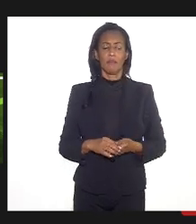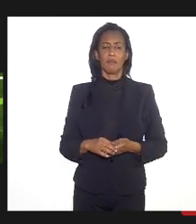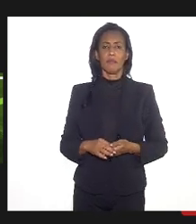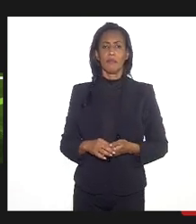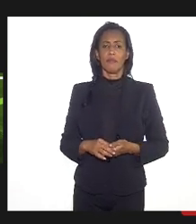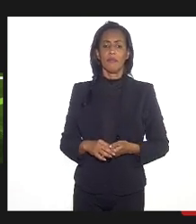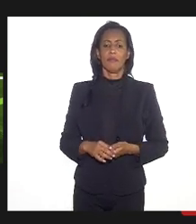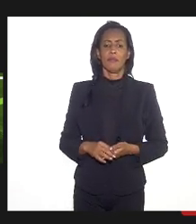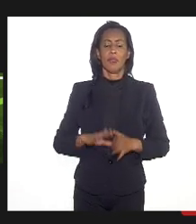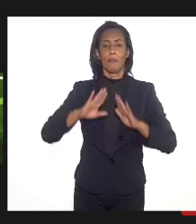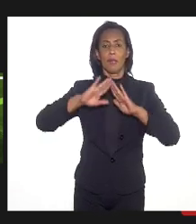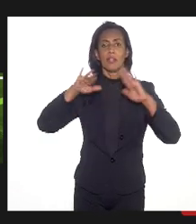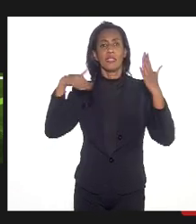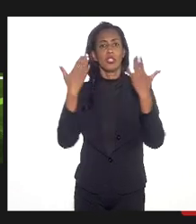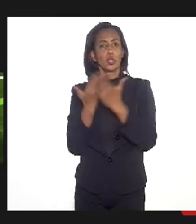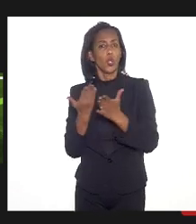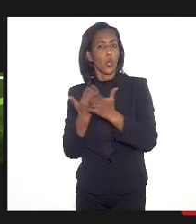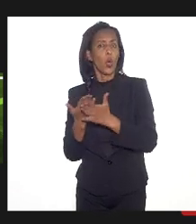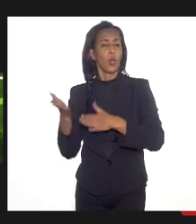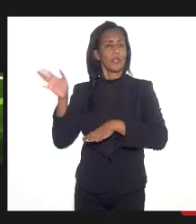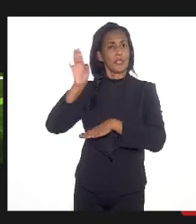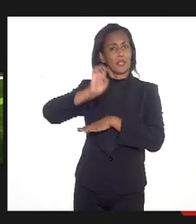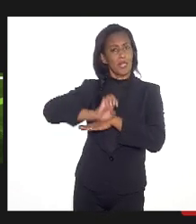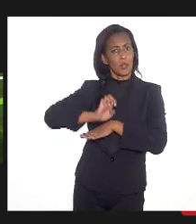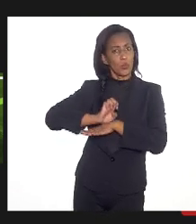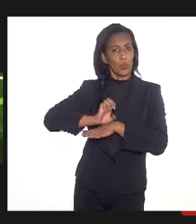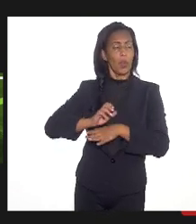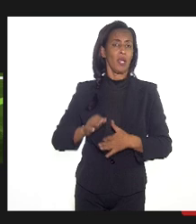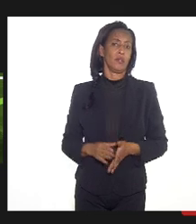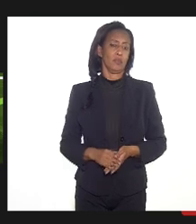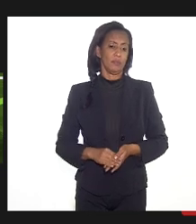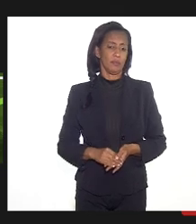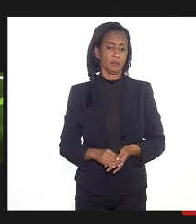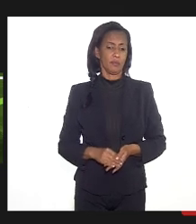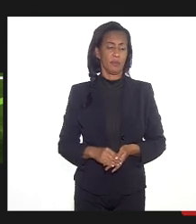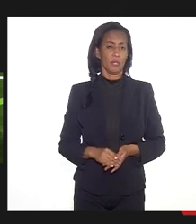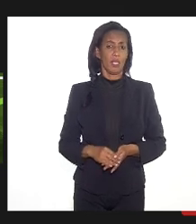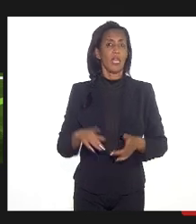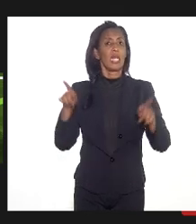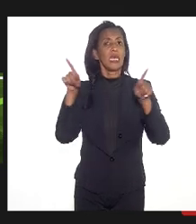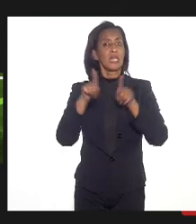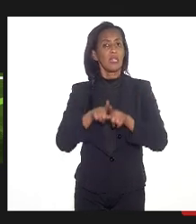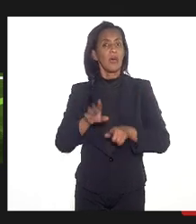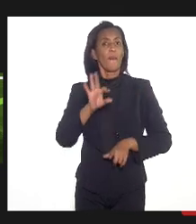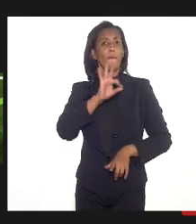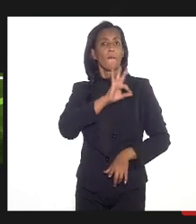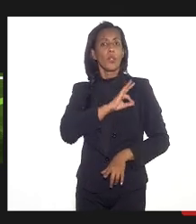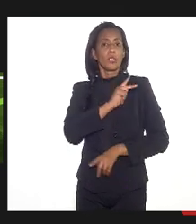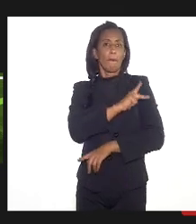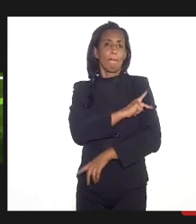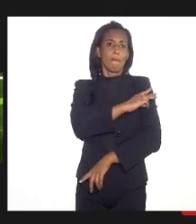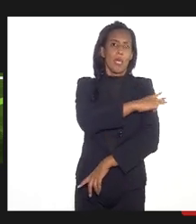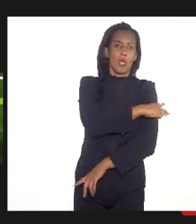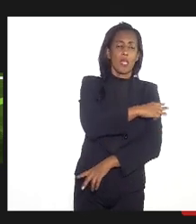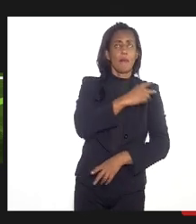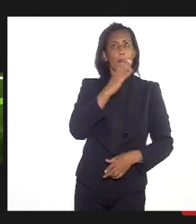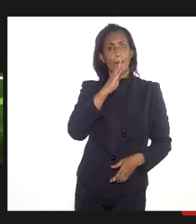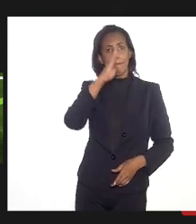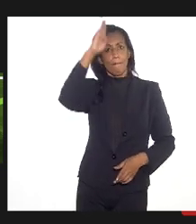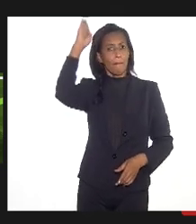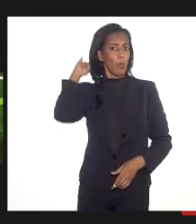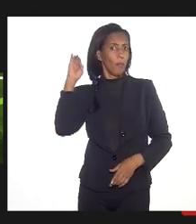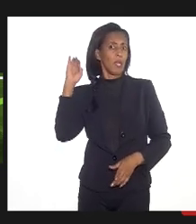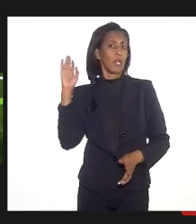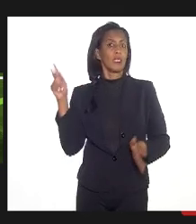para as escolas estaduais e a polícia militar, bombeiro, então é um órgão